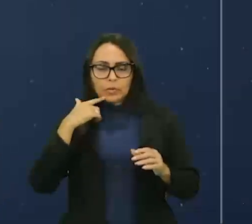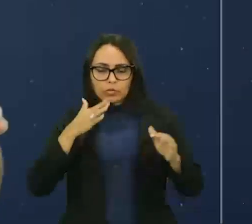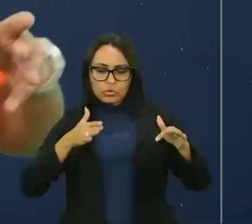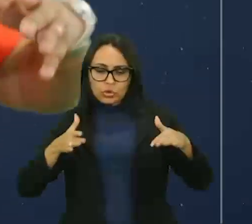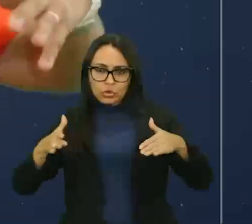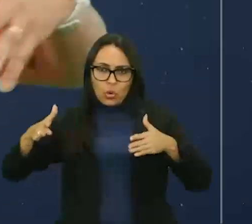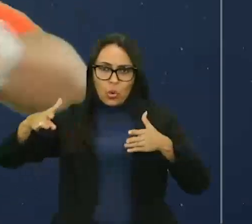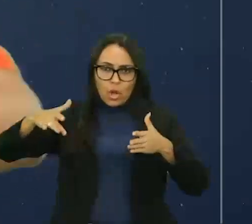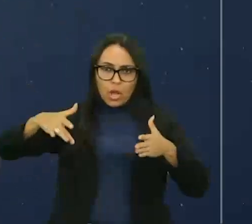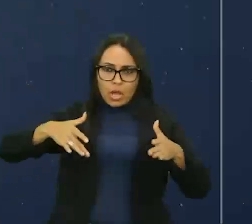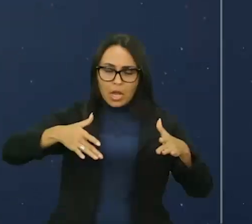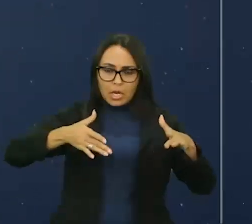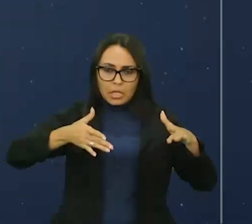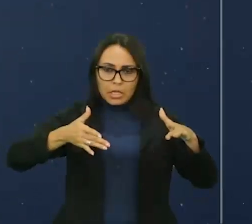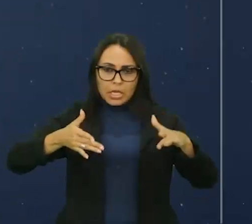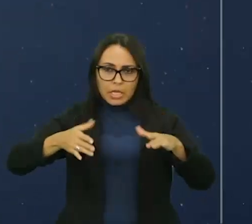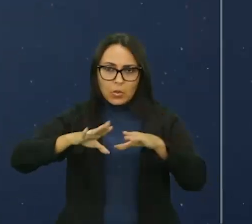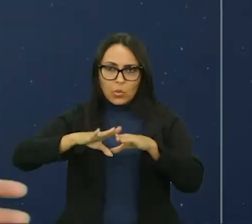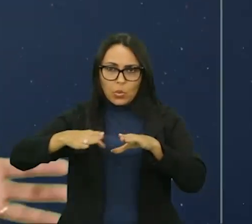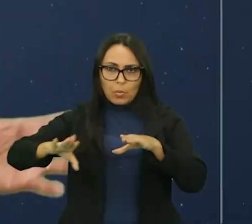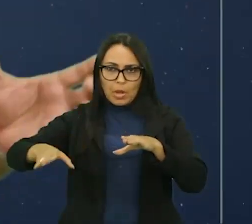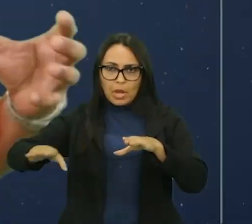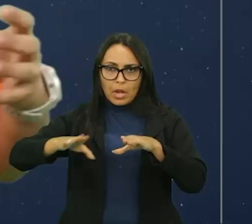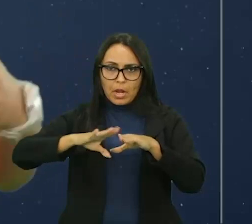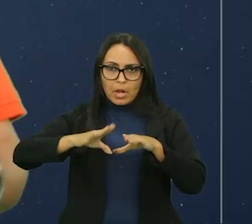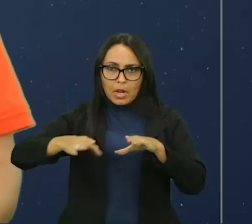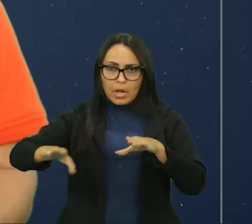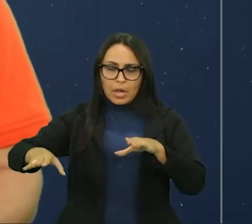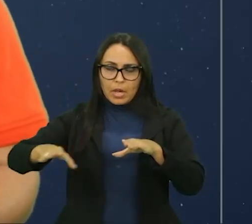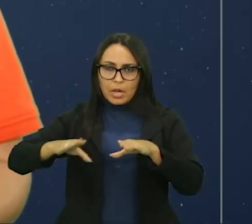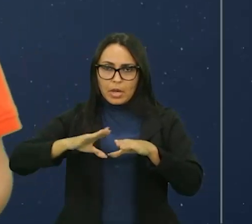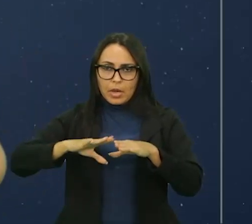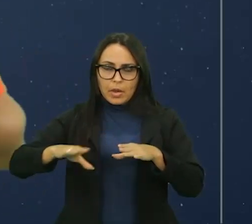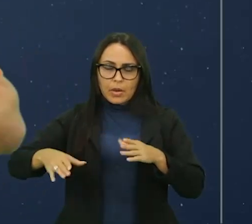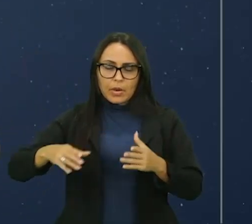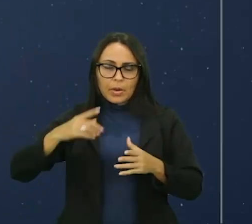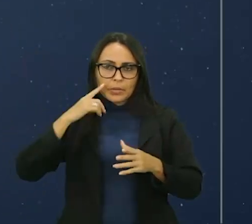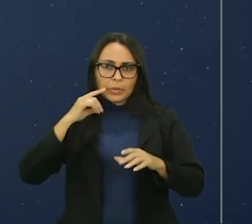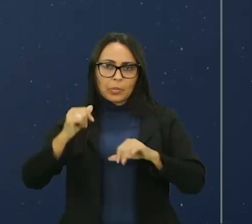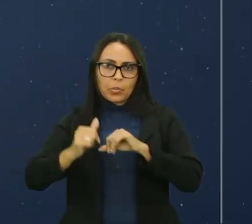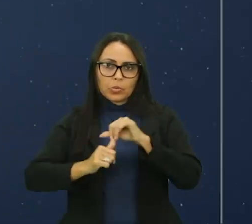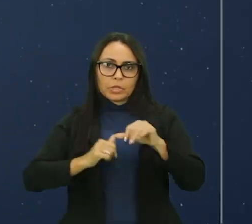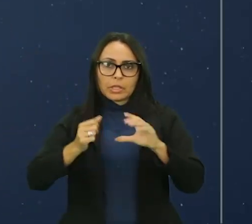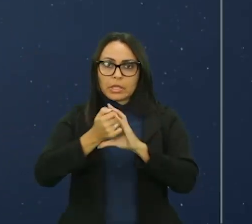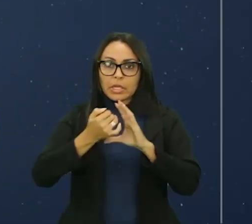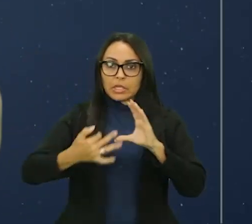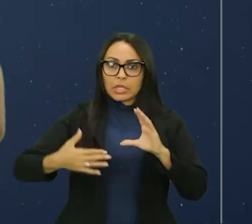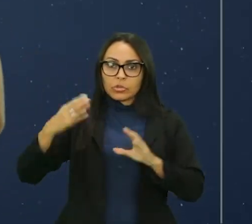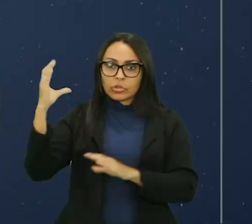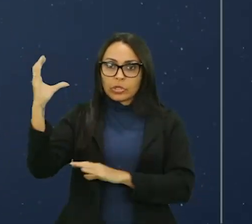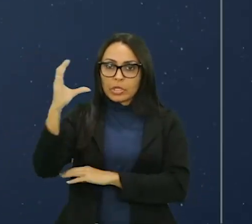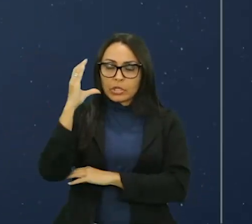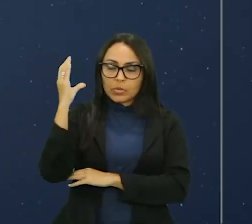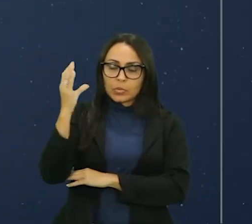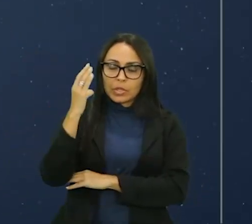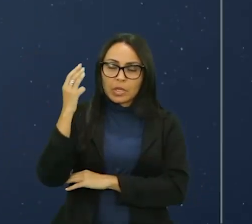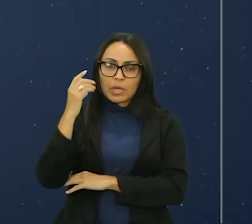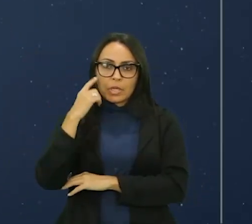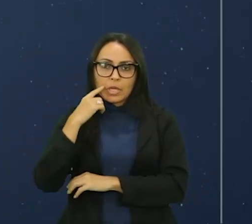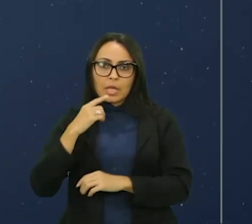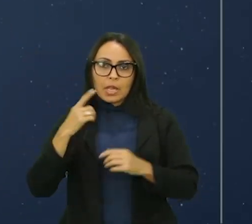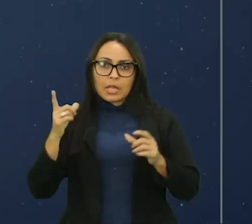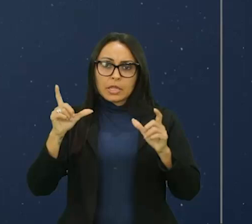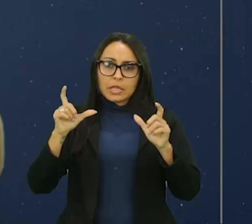deslocam de um lugar para outro, mudando as características do clima, porque ela tem o poder de